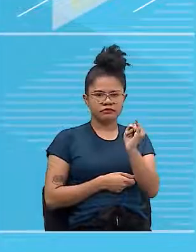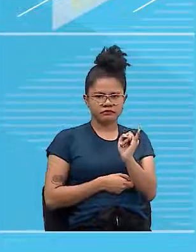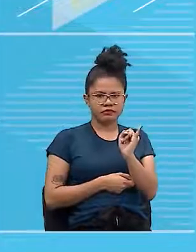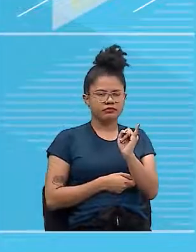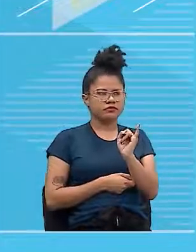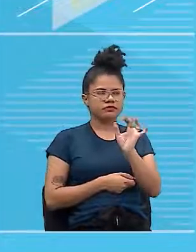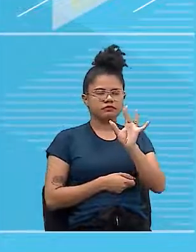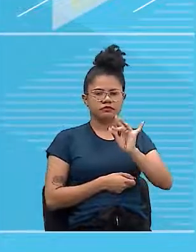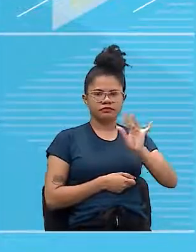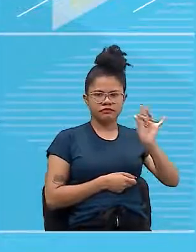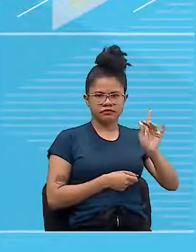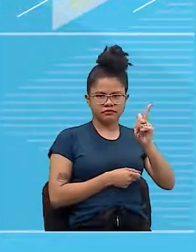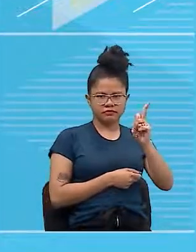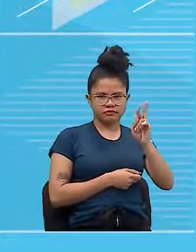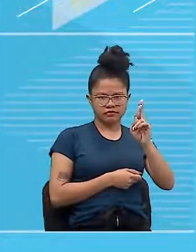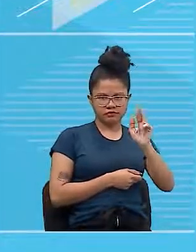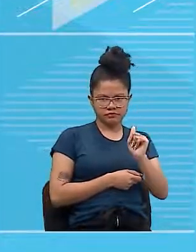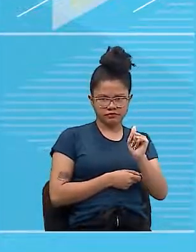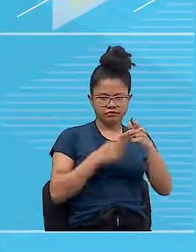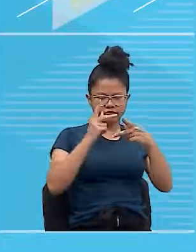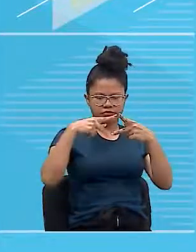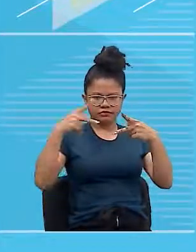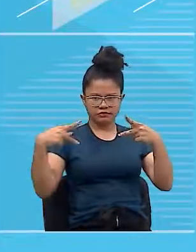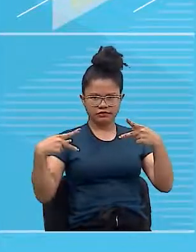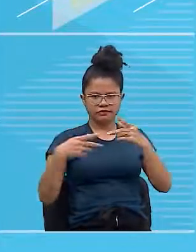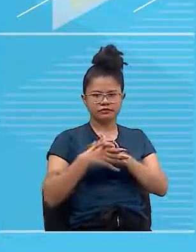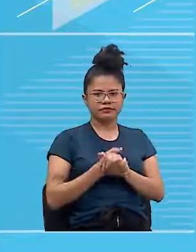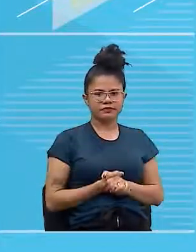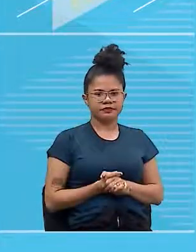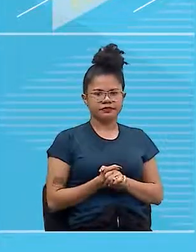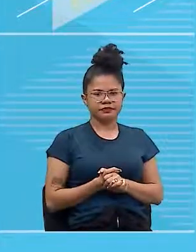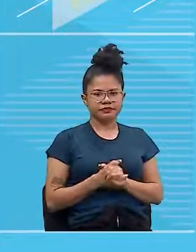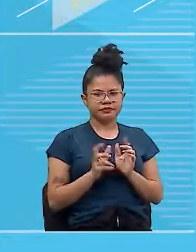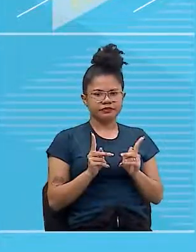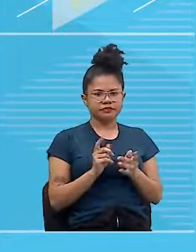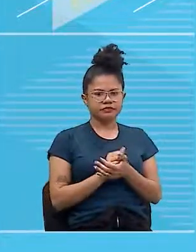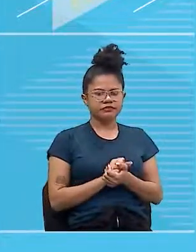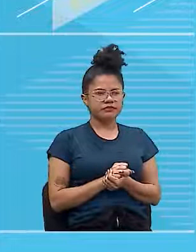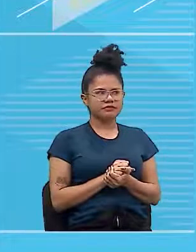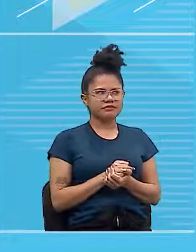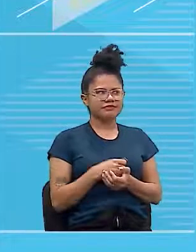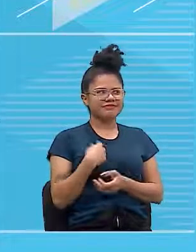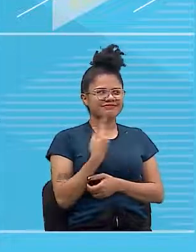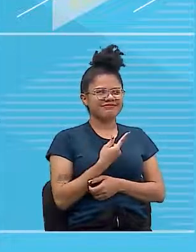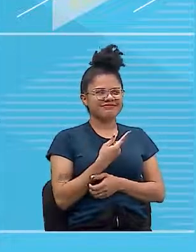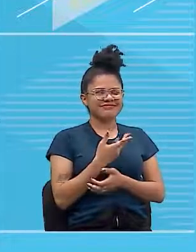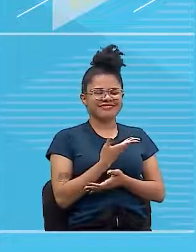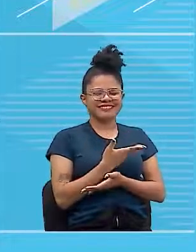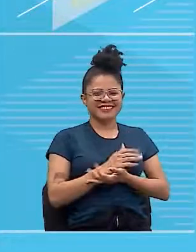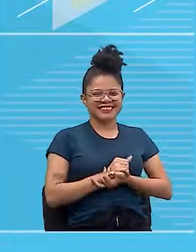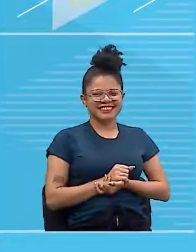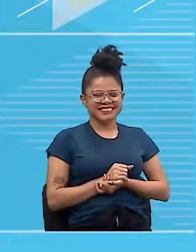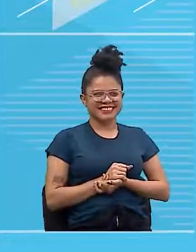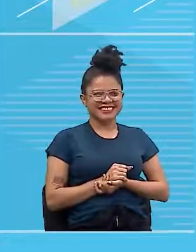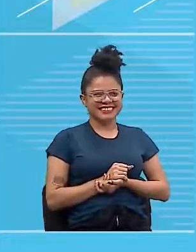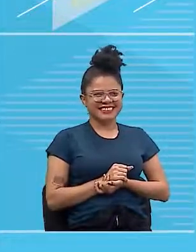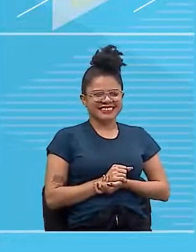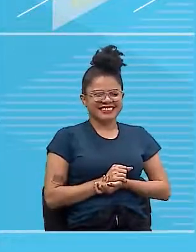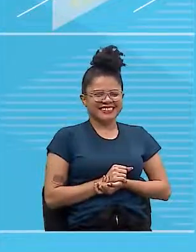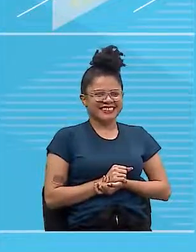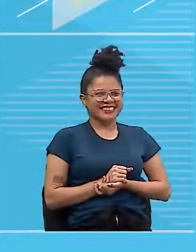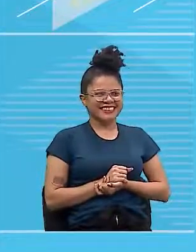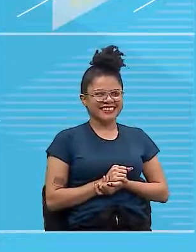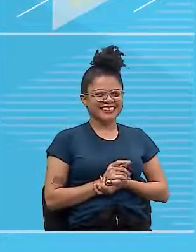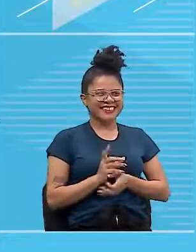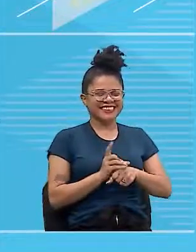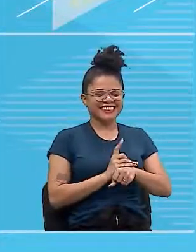de proteína 17 quilos de aula e por grama de proteína mas o nosso metabolismo não é tão assim Preto